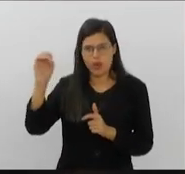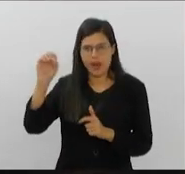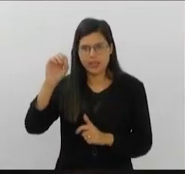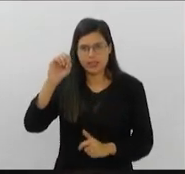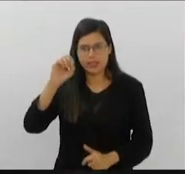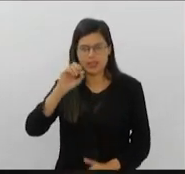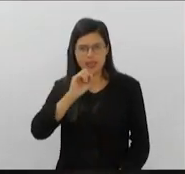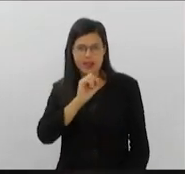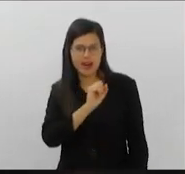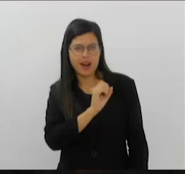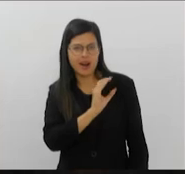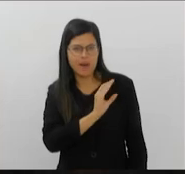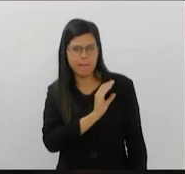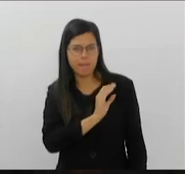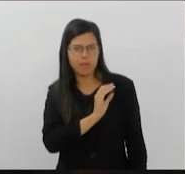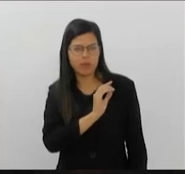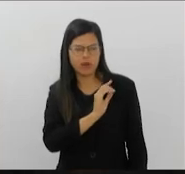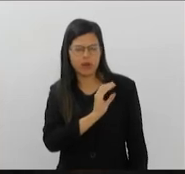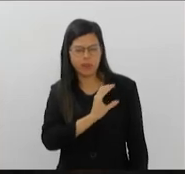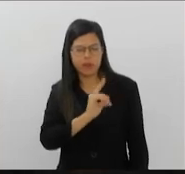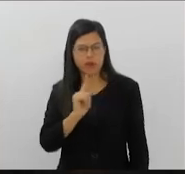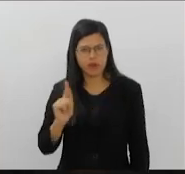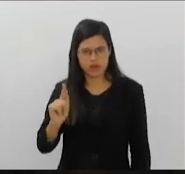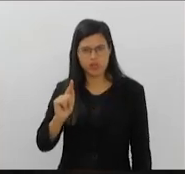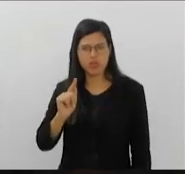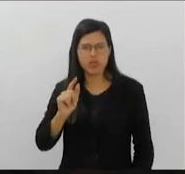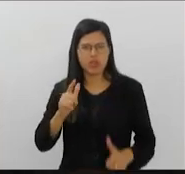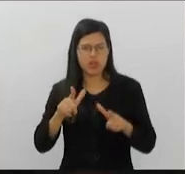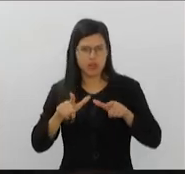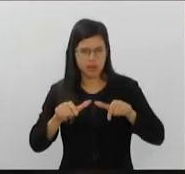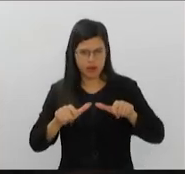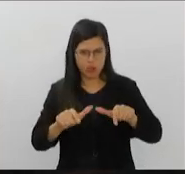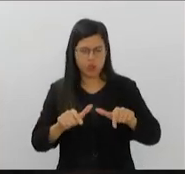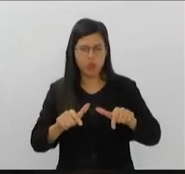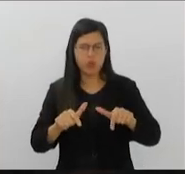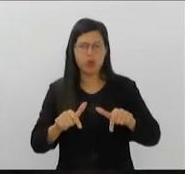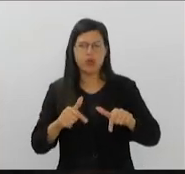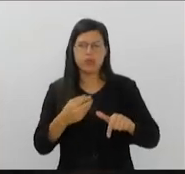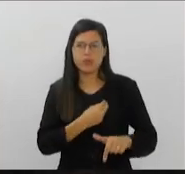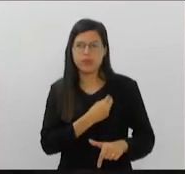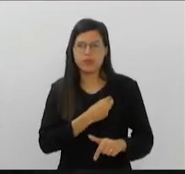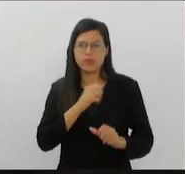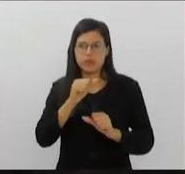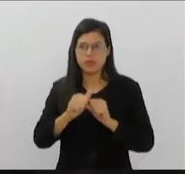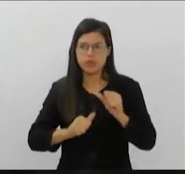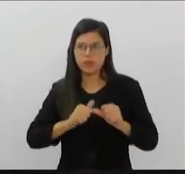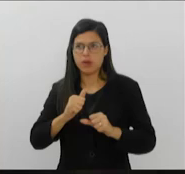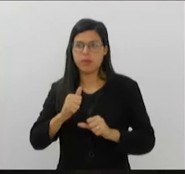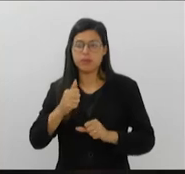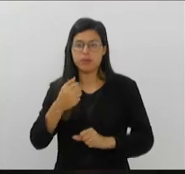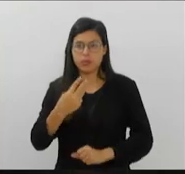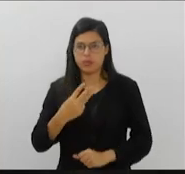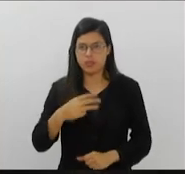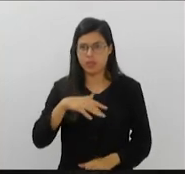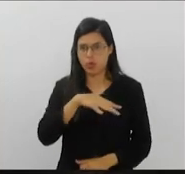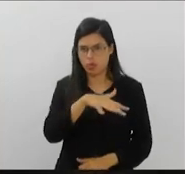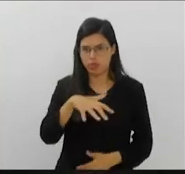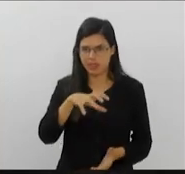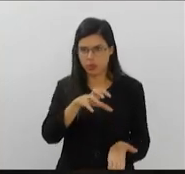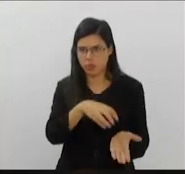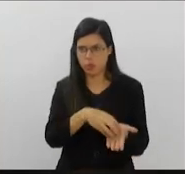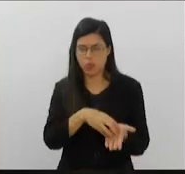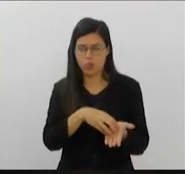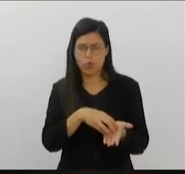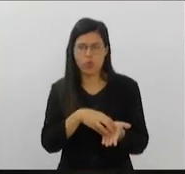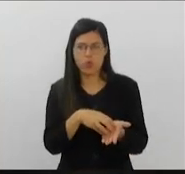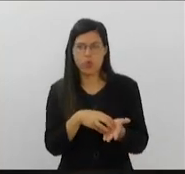entre Campo Grande e Bangu, e eu tive a minha vida transformada pelo terceiro setor. Né, eu sou fruto, na verdade, de